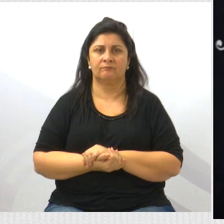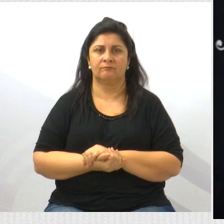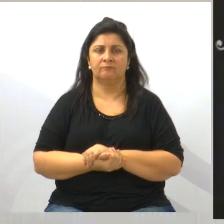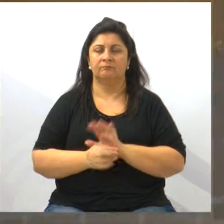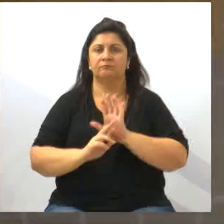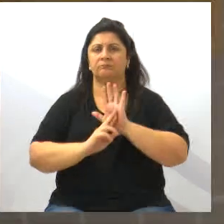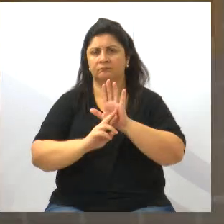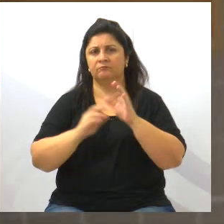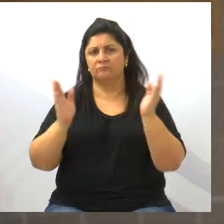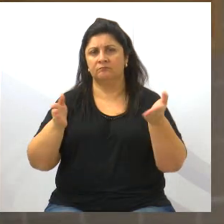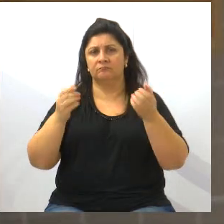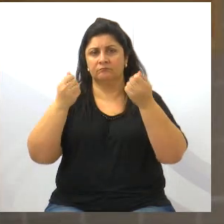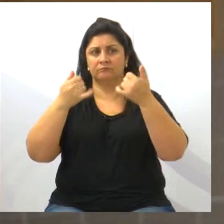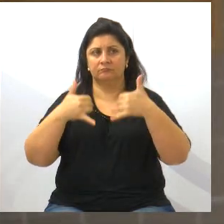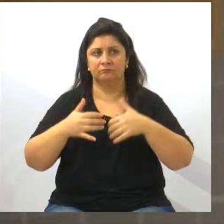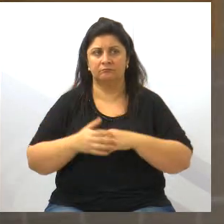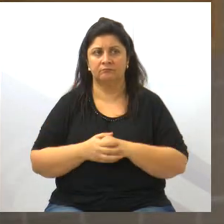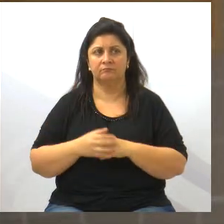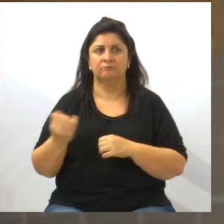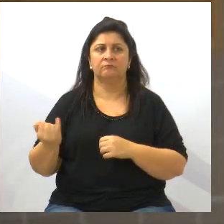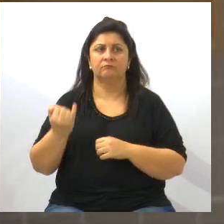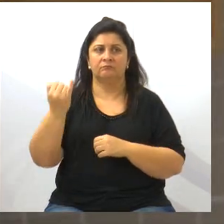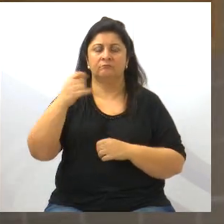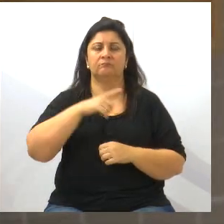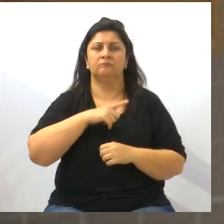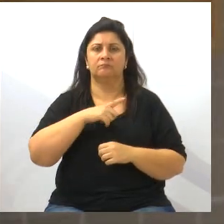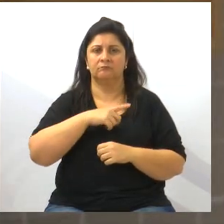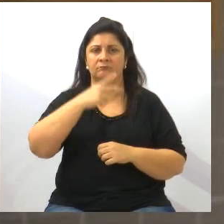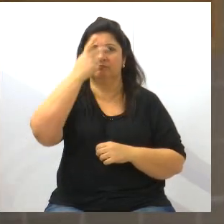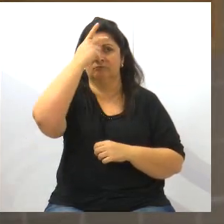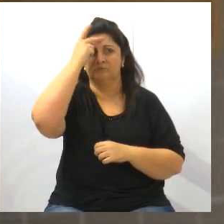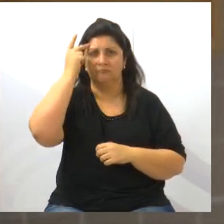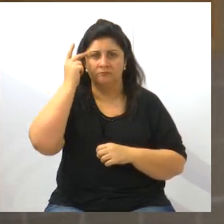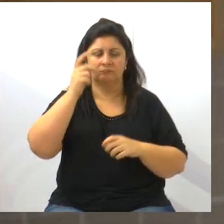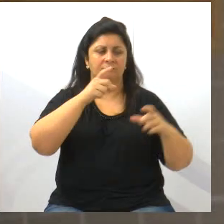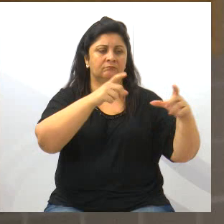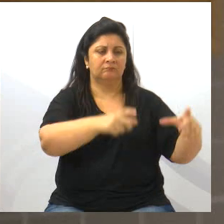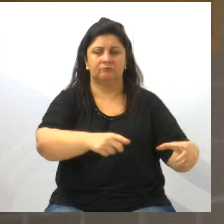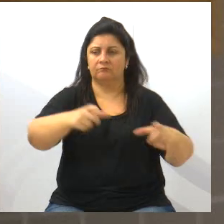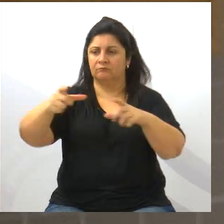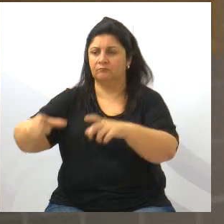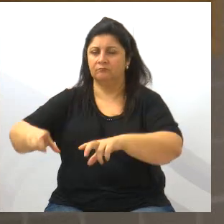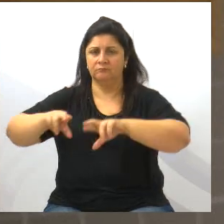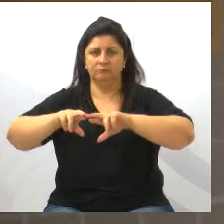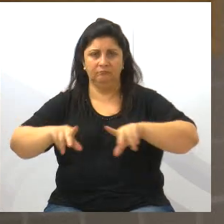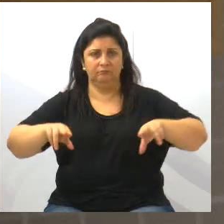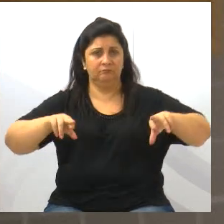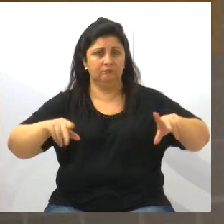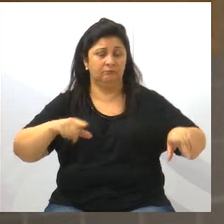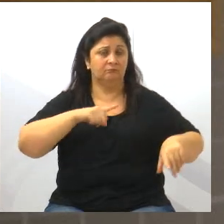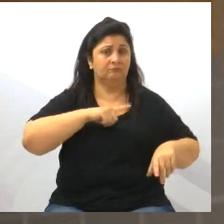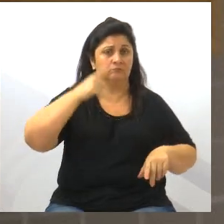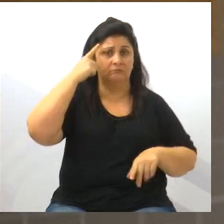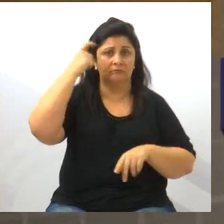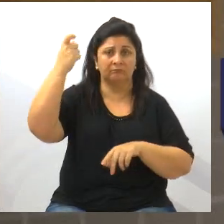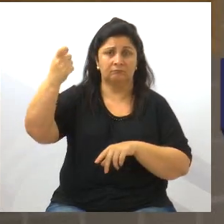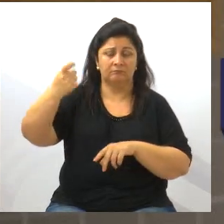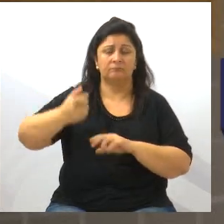representação eu já falei, é importante ter pessoas que representam vários setores, que tenham ideias, que